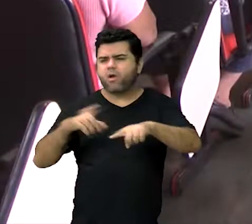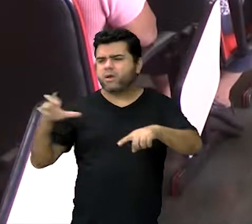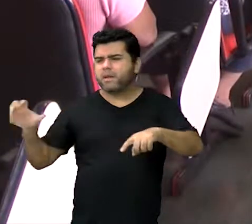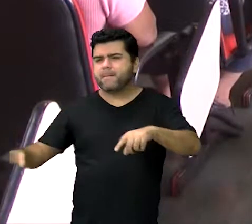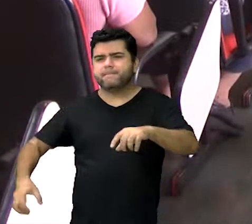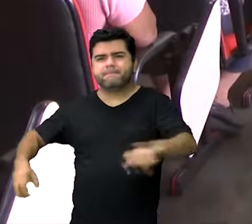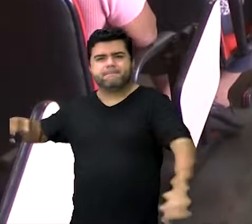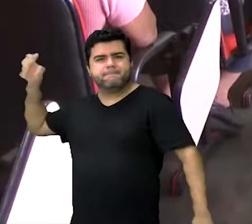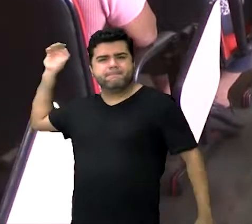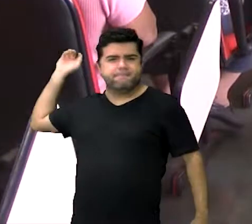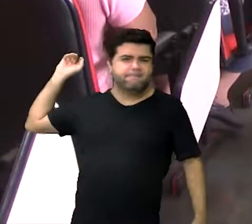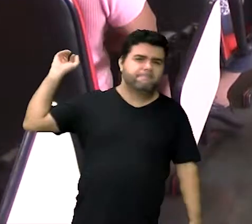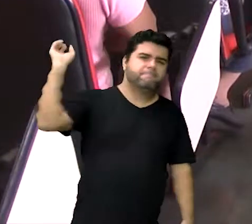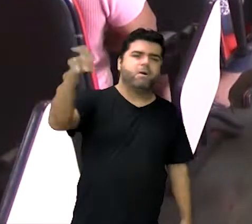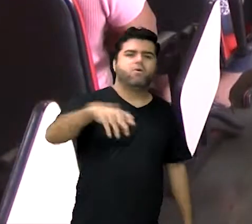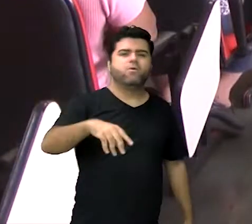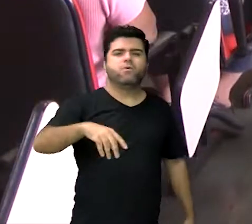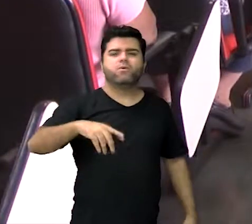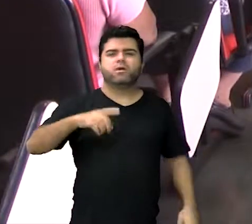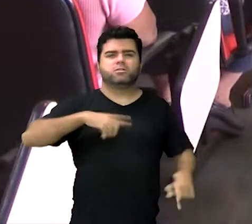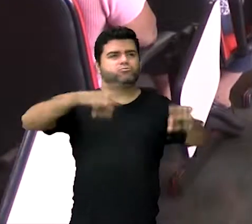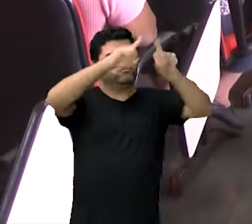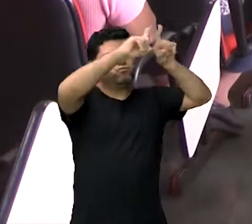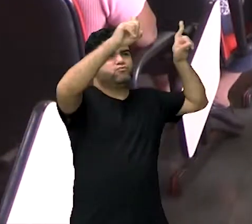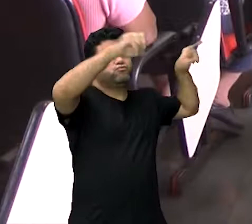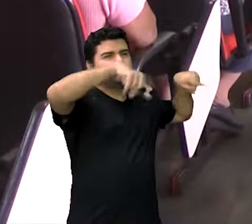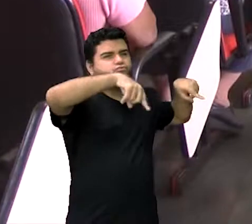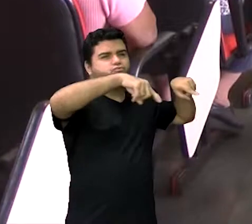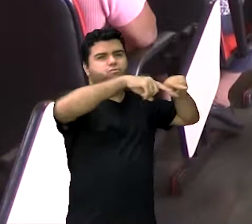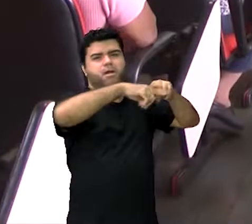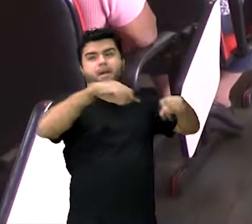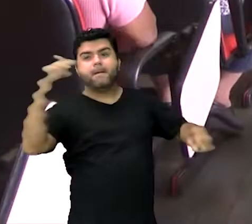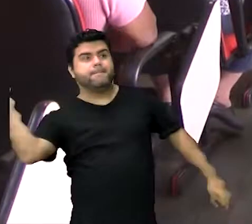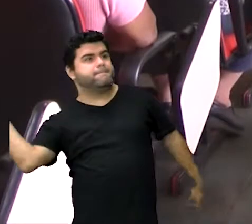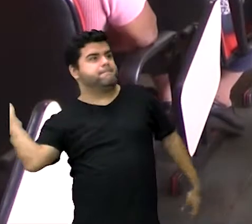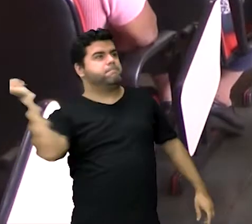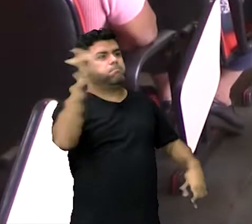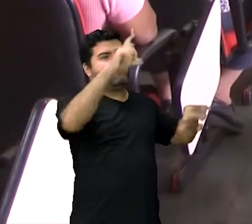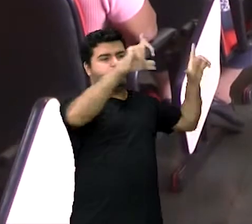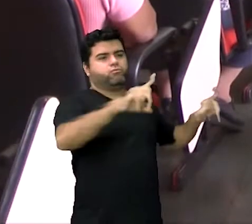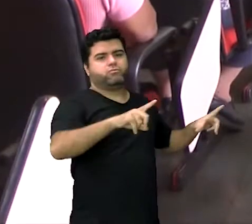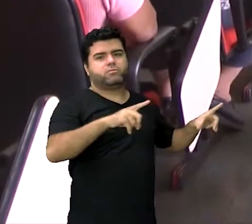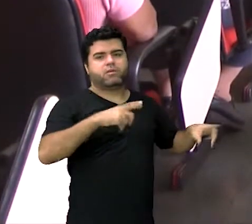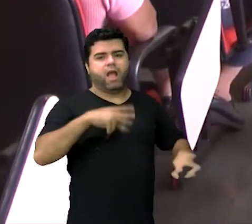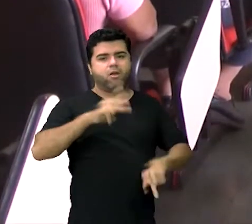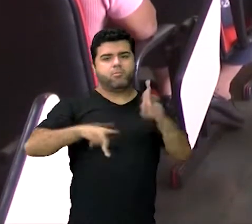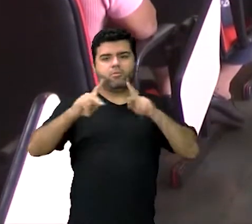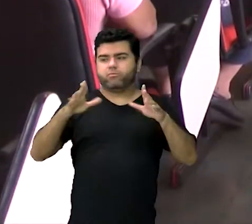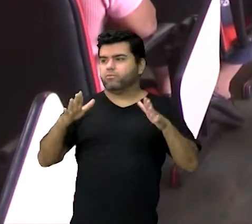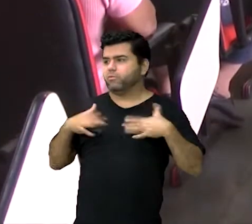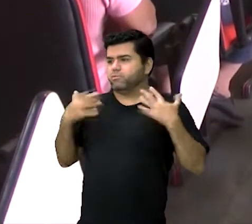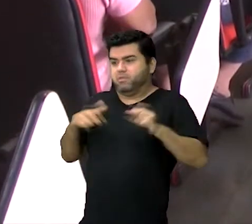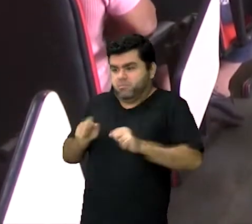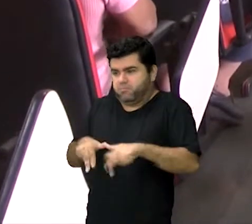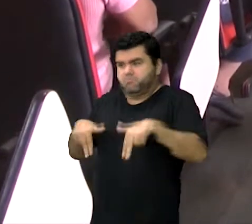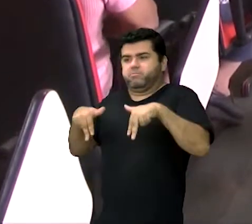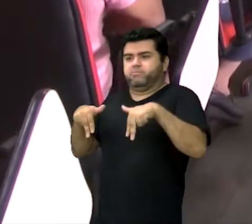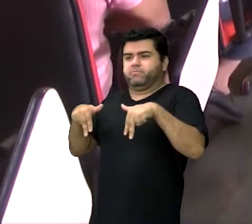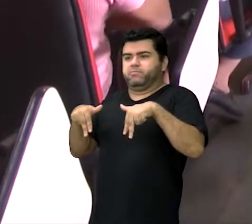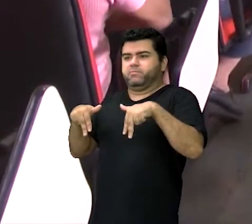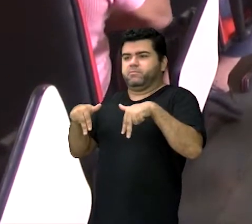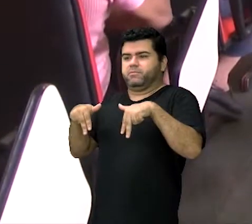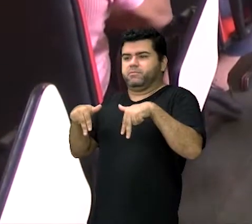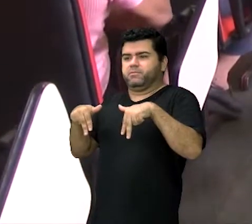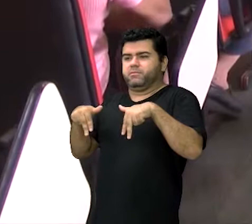jogou. Pum, tinha um quadro de avisos com vidro, espatifou. Daí o povo que já estava olhando assustado levantou todo mundo. Assim, será